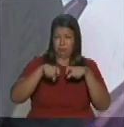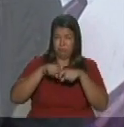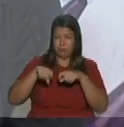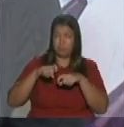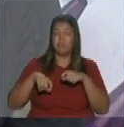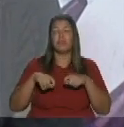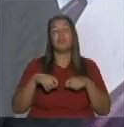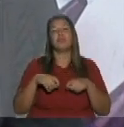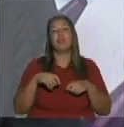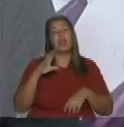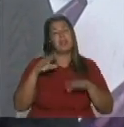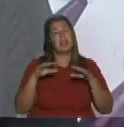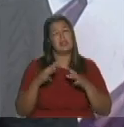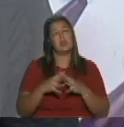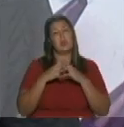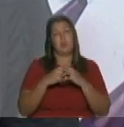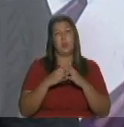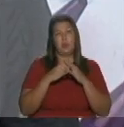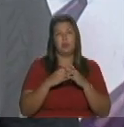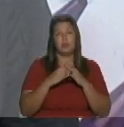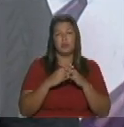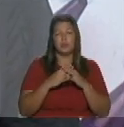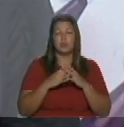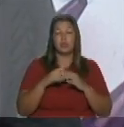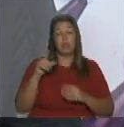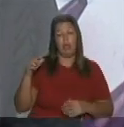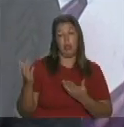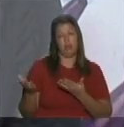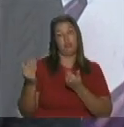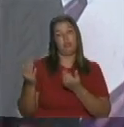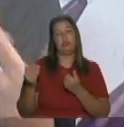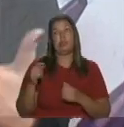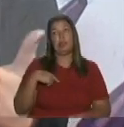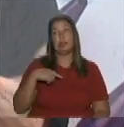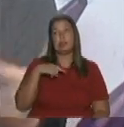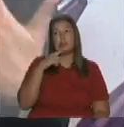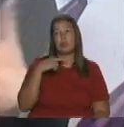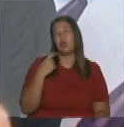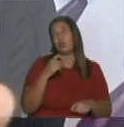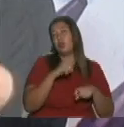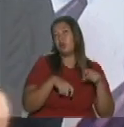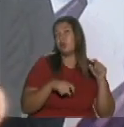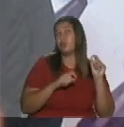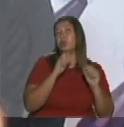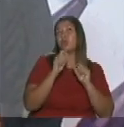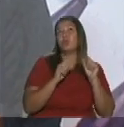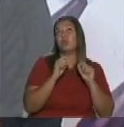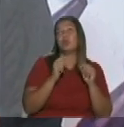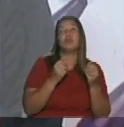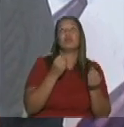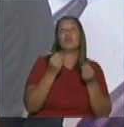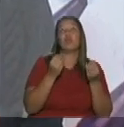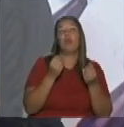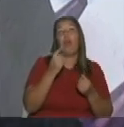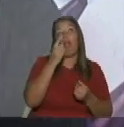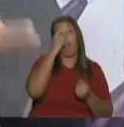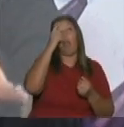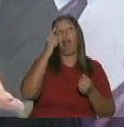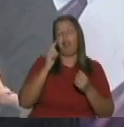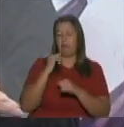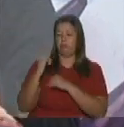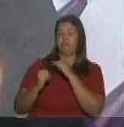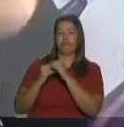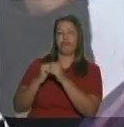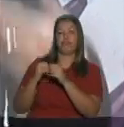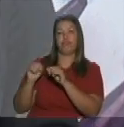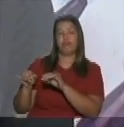às vezes acaba confundindo o sexo com pornografia, né? Então a criança ou o adolescente tem uma dúvida sobre sexo, de repente joga